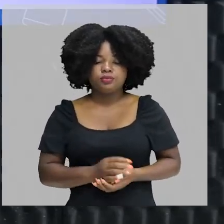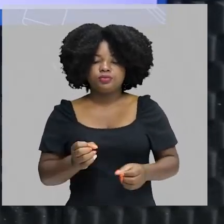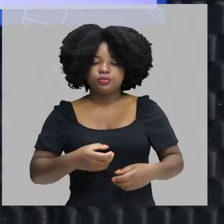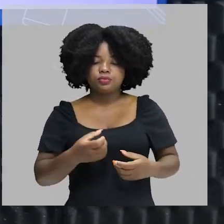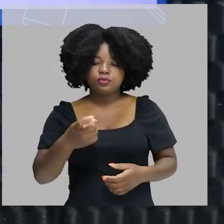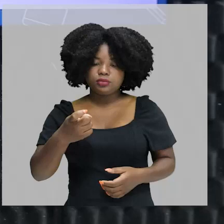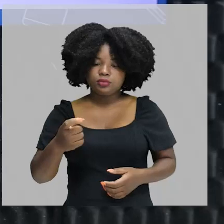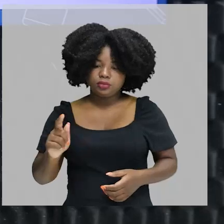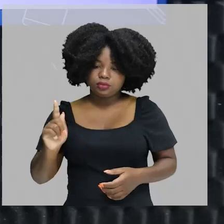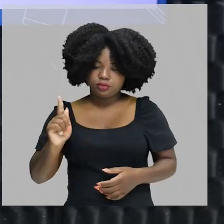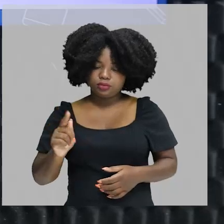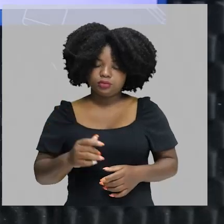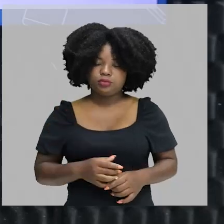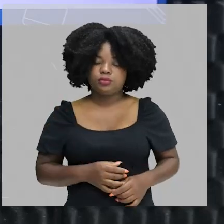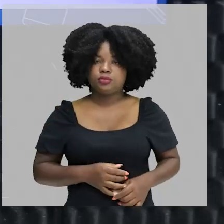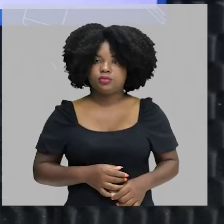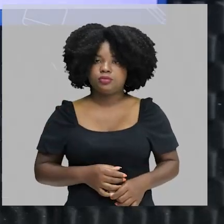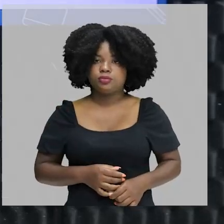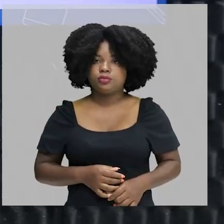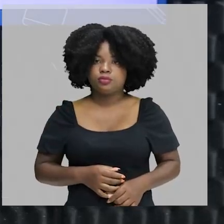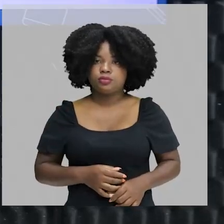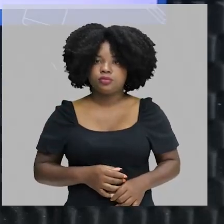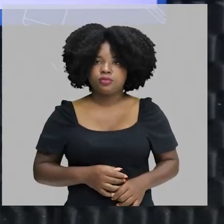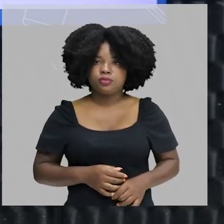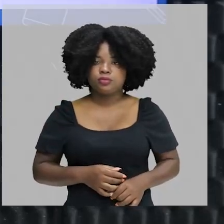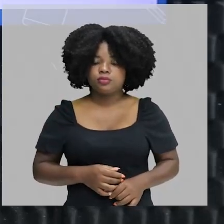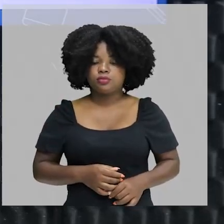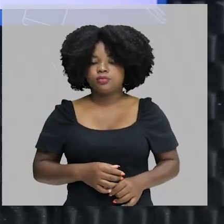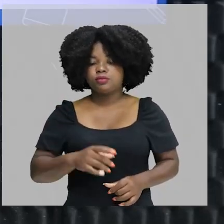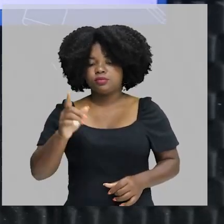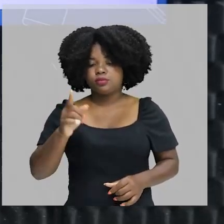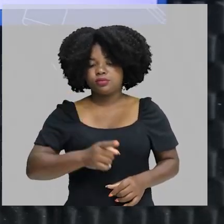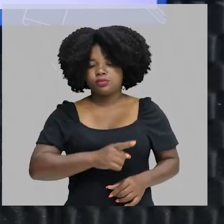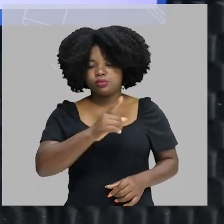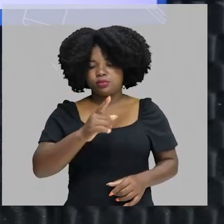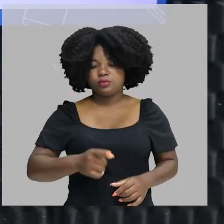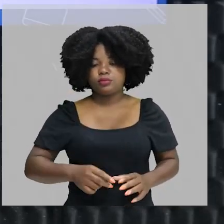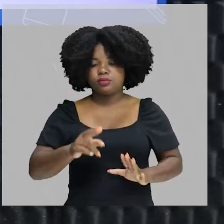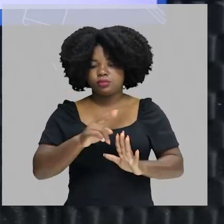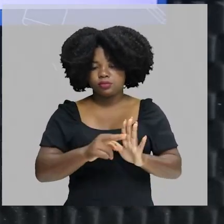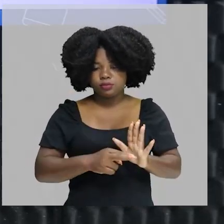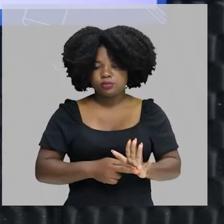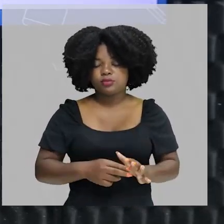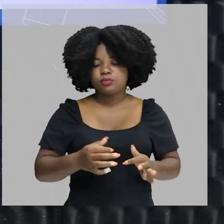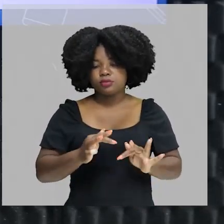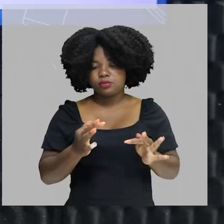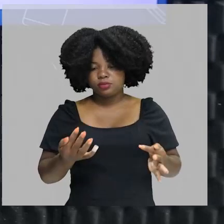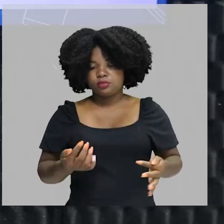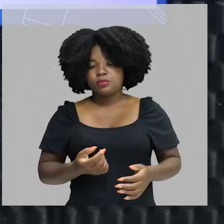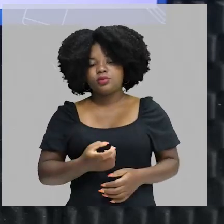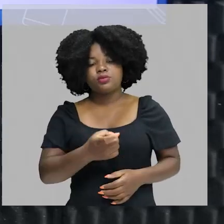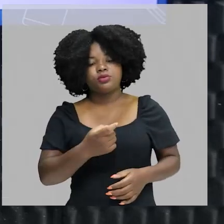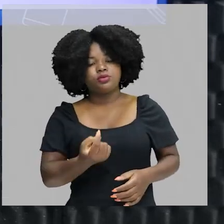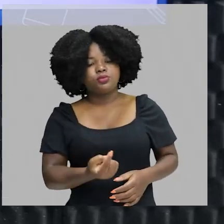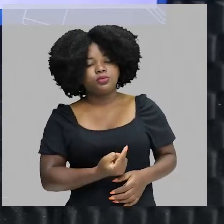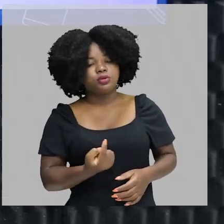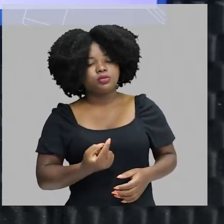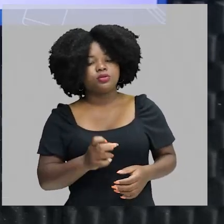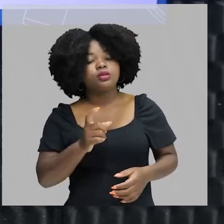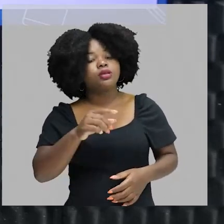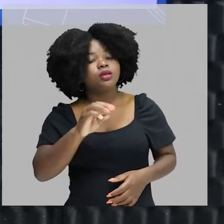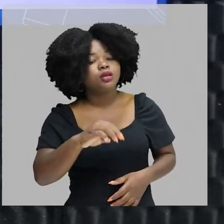produzir X gramas do sulfato ferroso. Regra de 3, simples. Eu vou isolar o X. Quem vai ser o